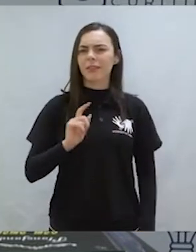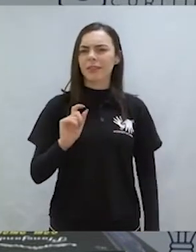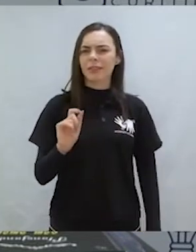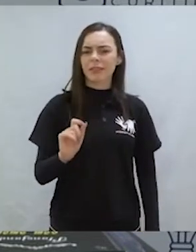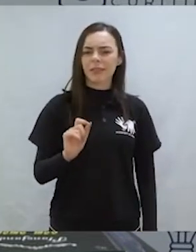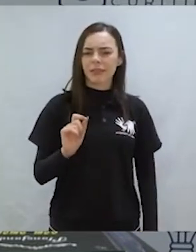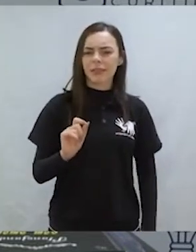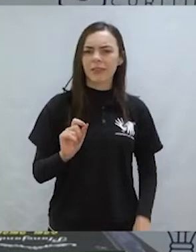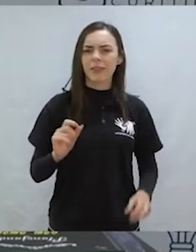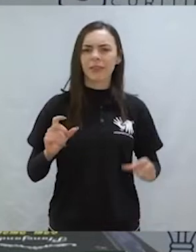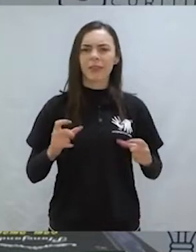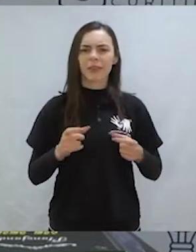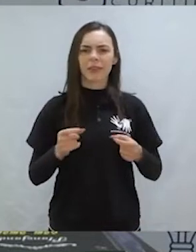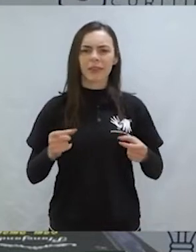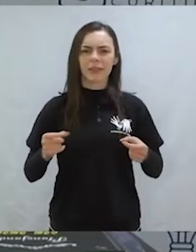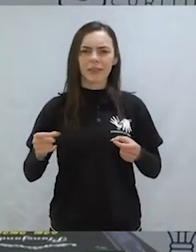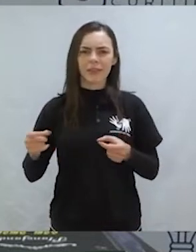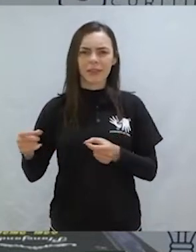nós temos o